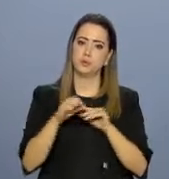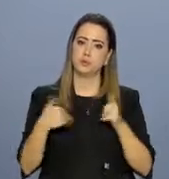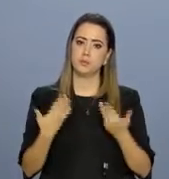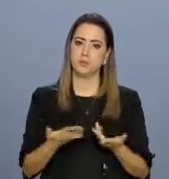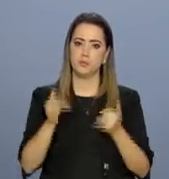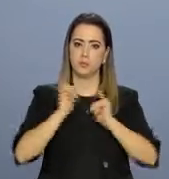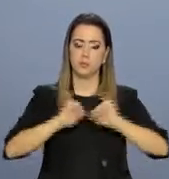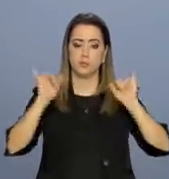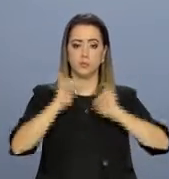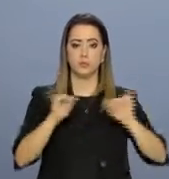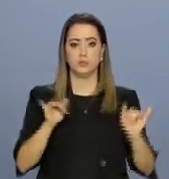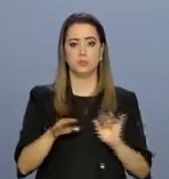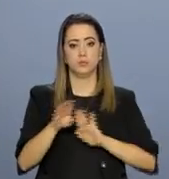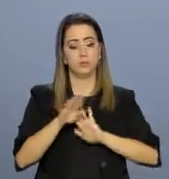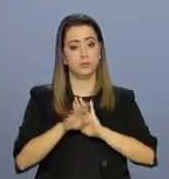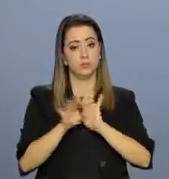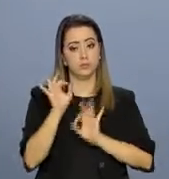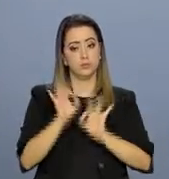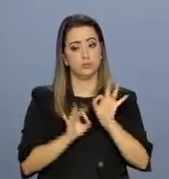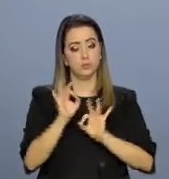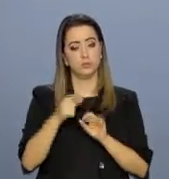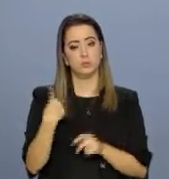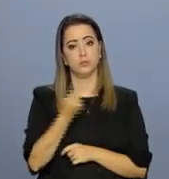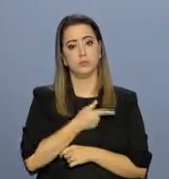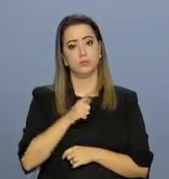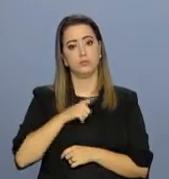com esse lançamento do pacote,